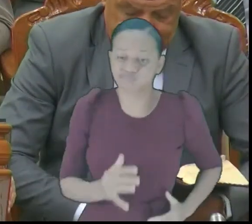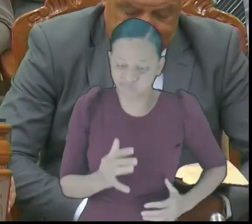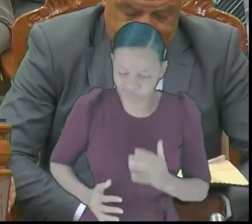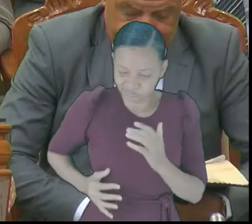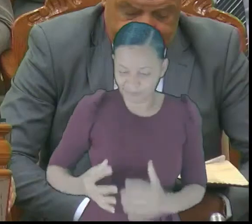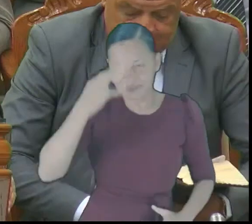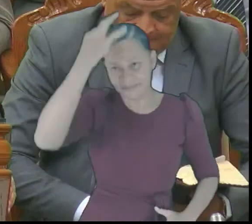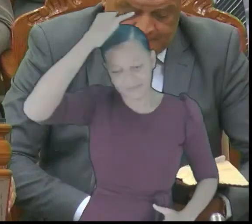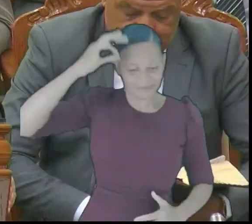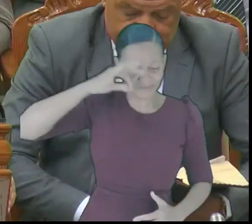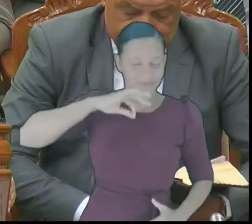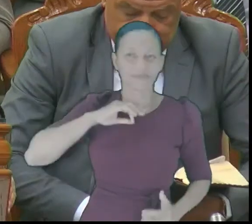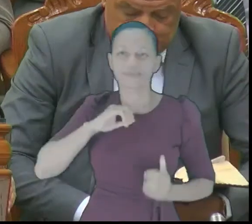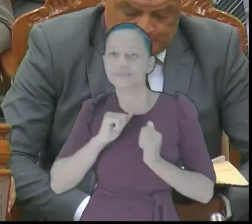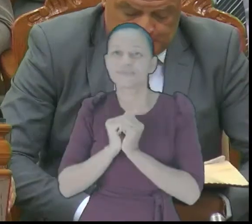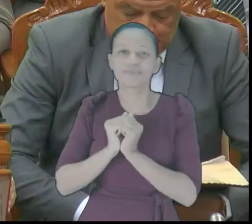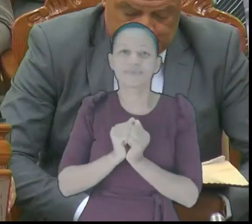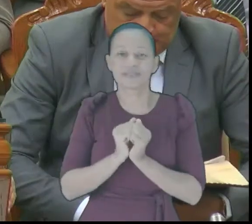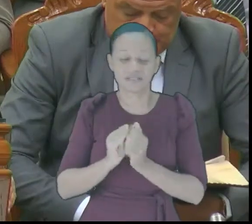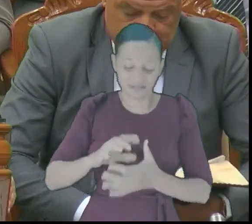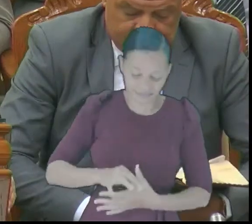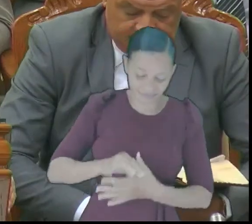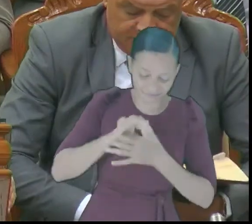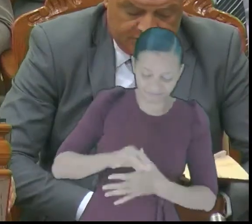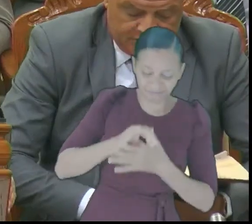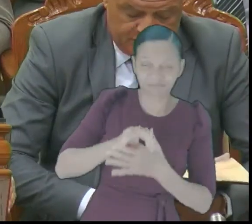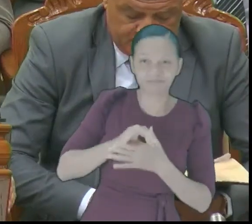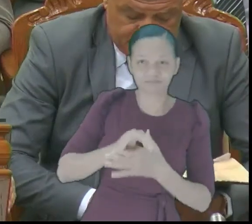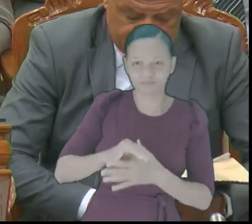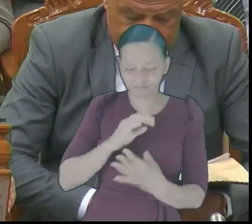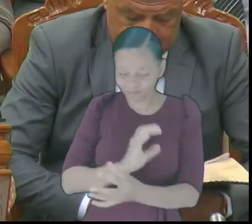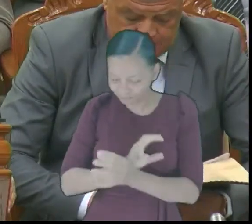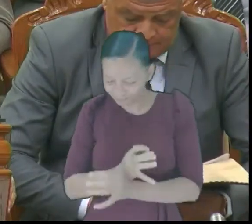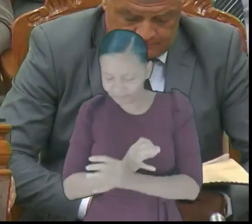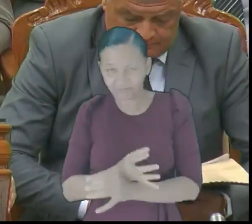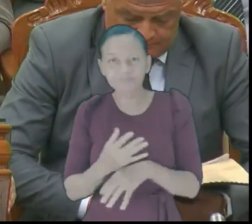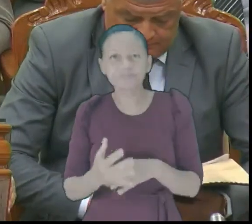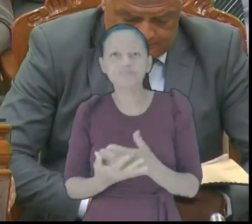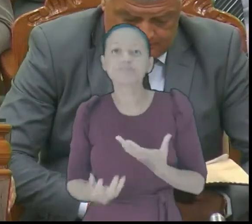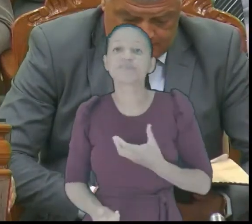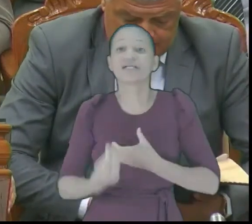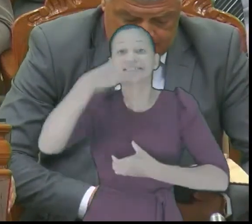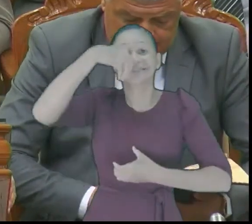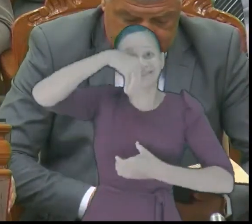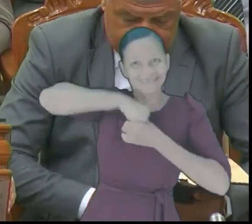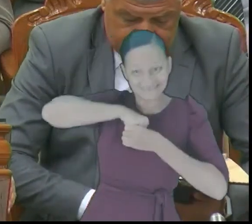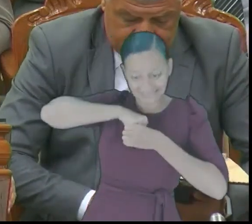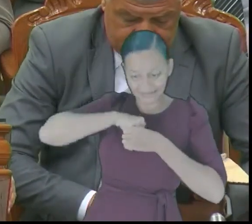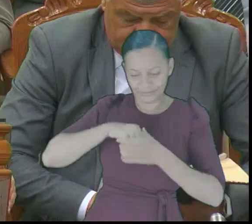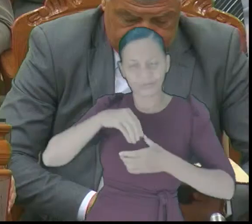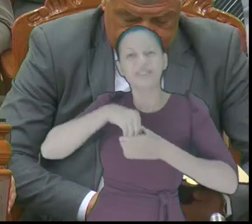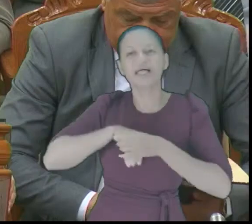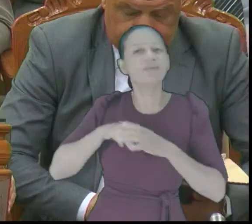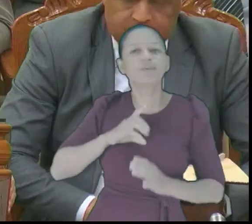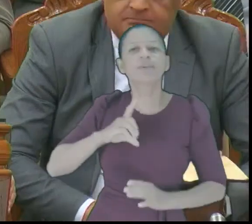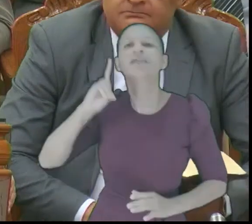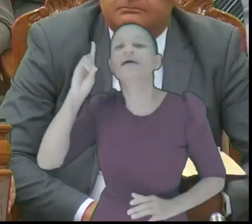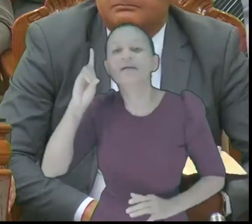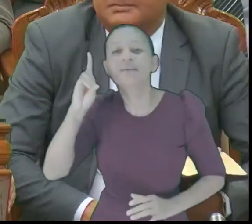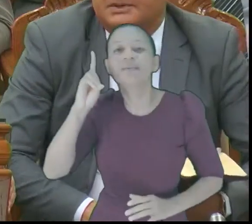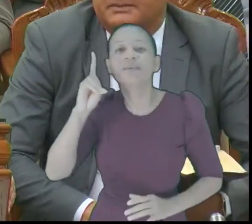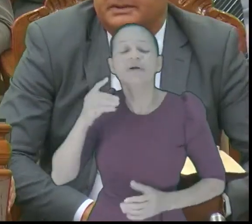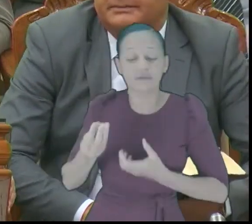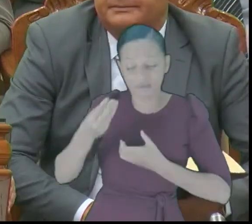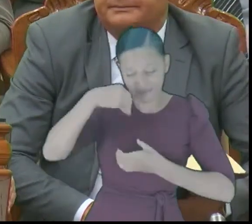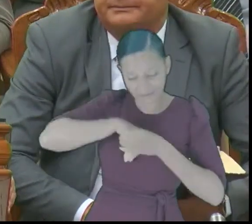andando pela rua. Um templo de carne e ossos, um templo. E quem é o Deus que está dentro deste templo?